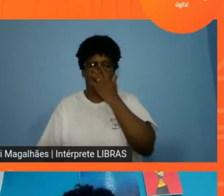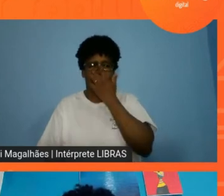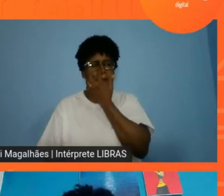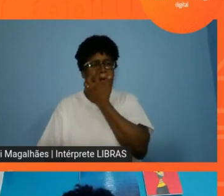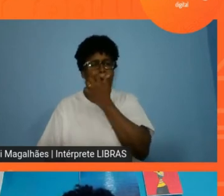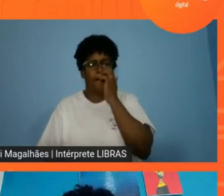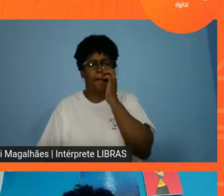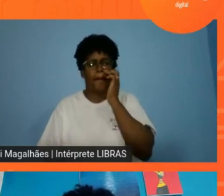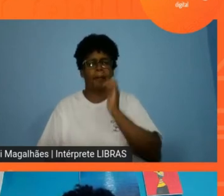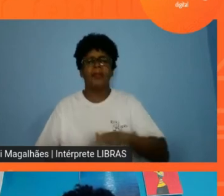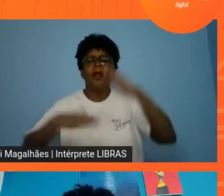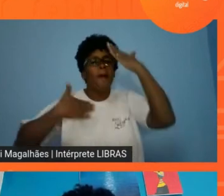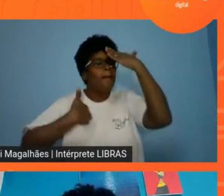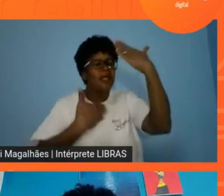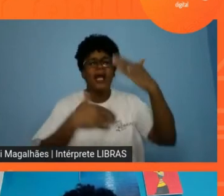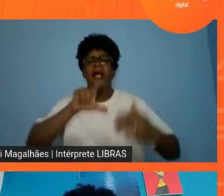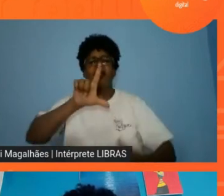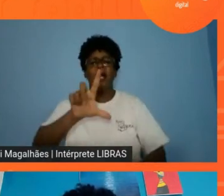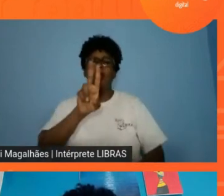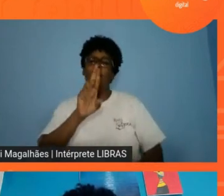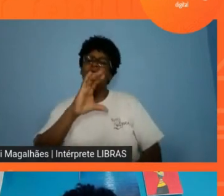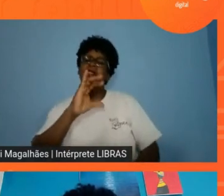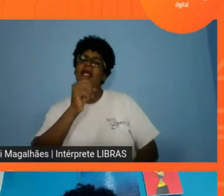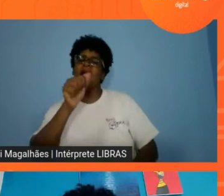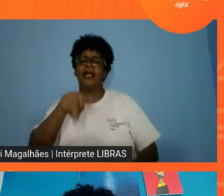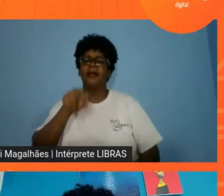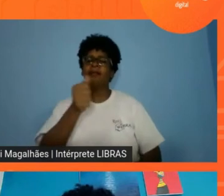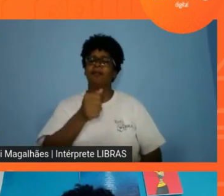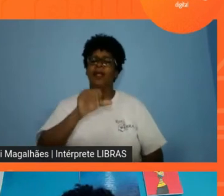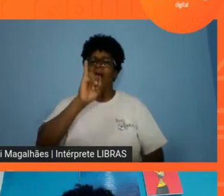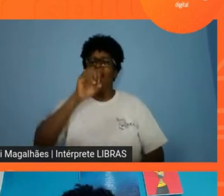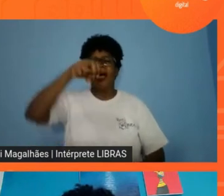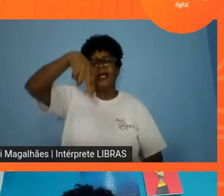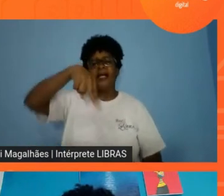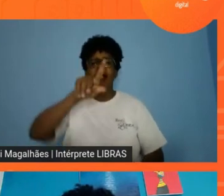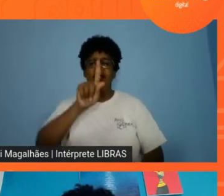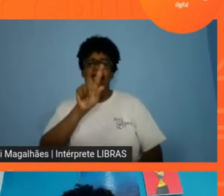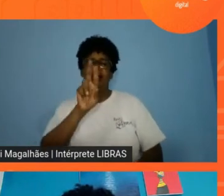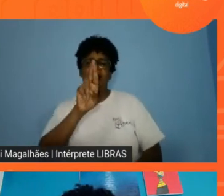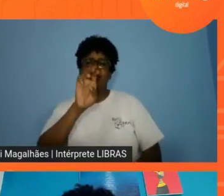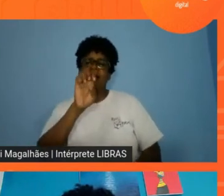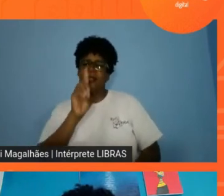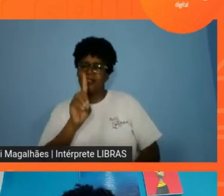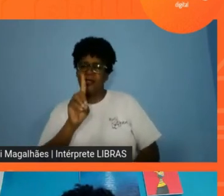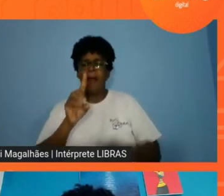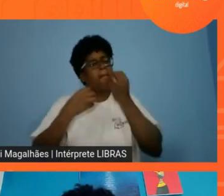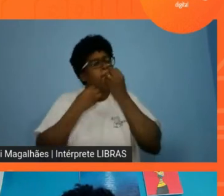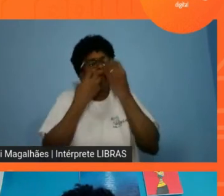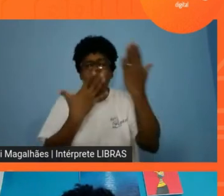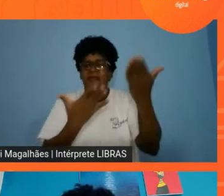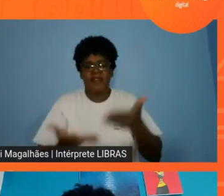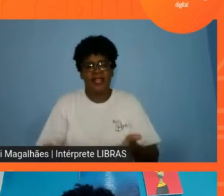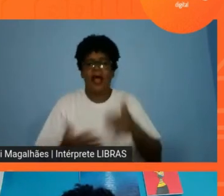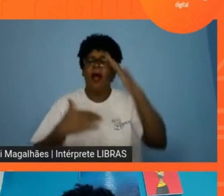Obrigada, Luciana. Agora a gente vai ouvir a Ingrid. Seja bem-vinda, Ingrid. Muito obrigada pelo